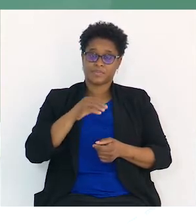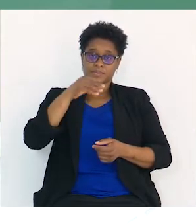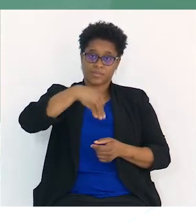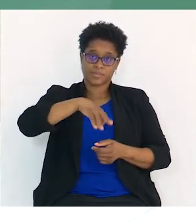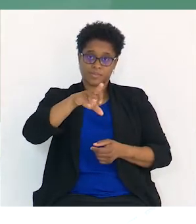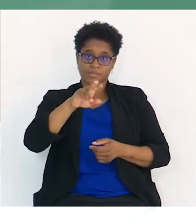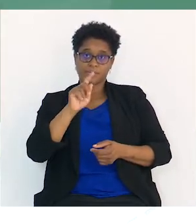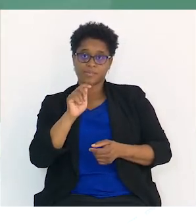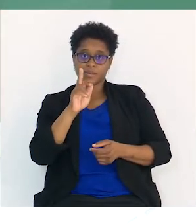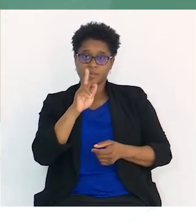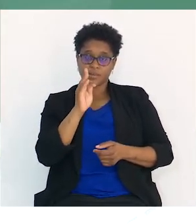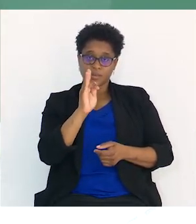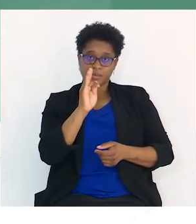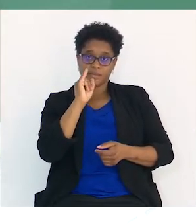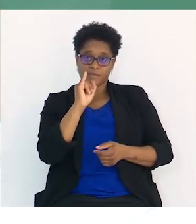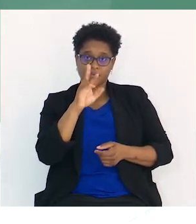prefixação,